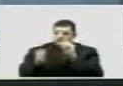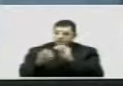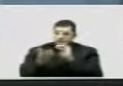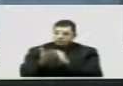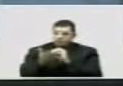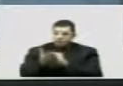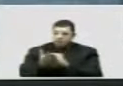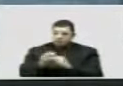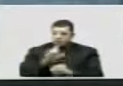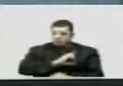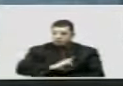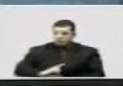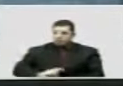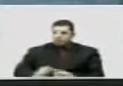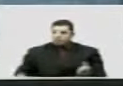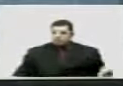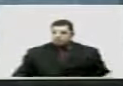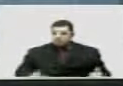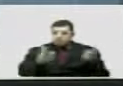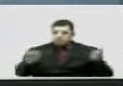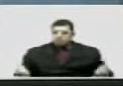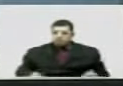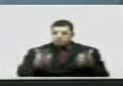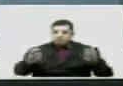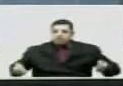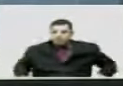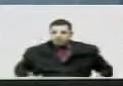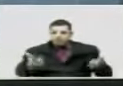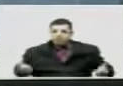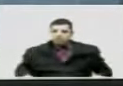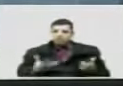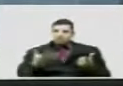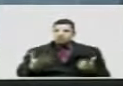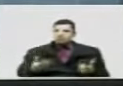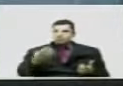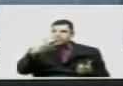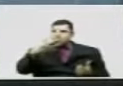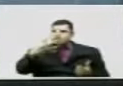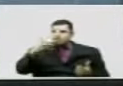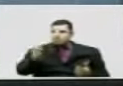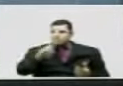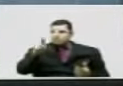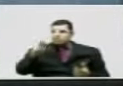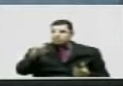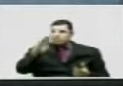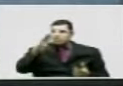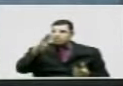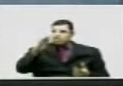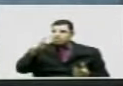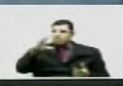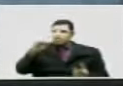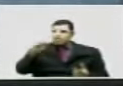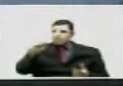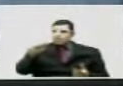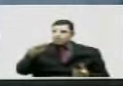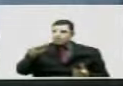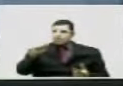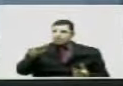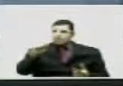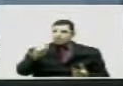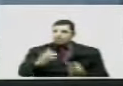Deputado Zé Ricardo, gastaram 400 milhões de reais para botar bica